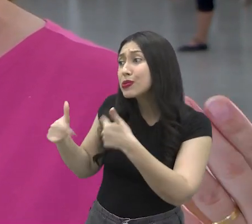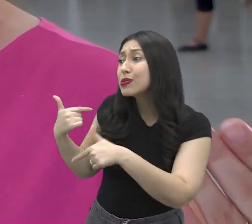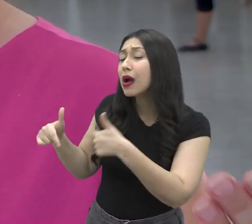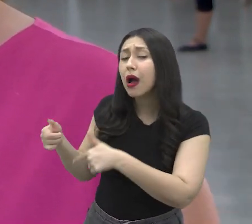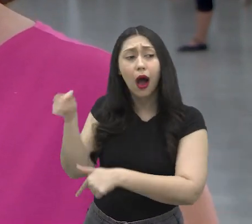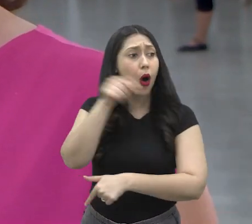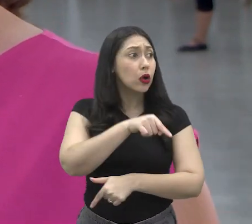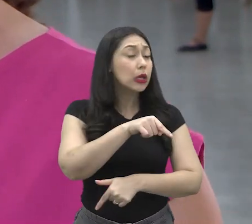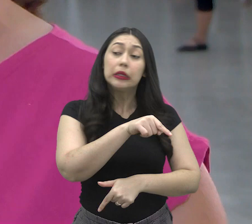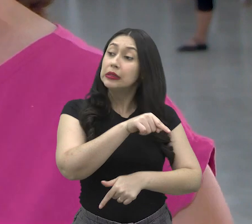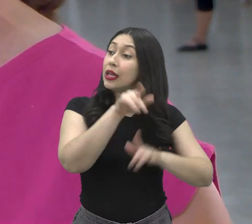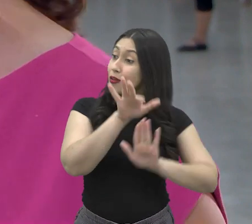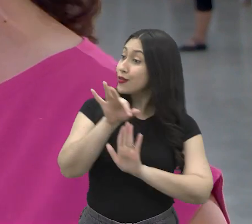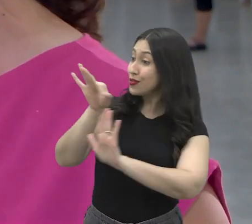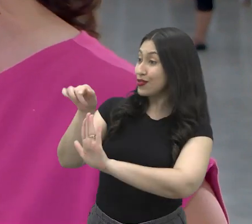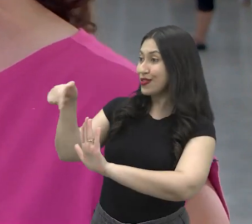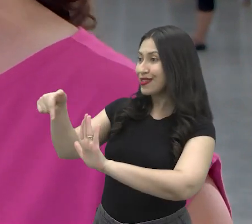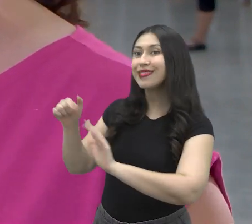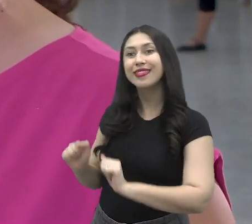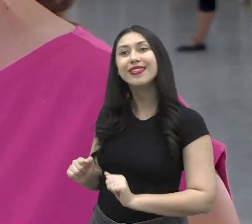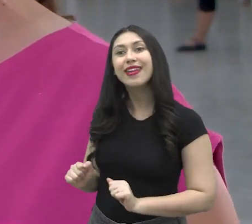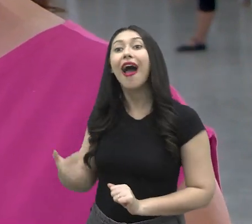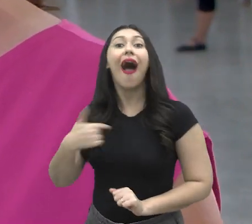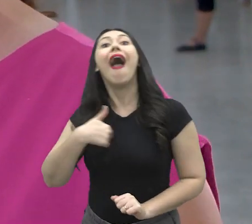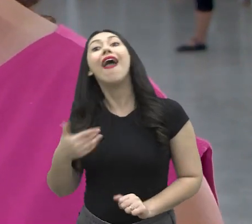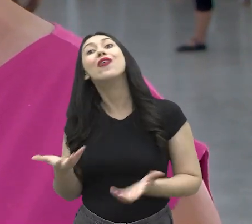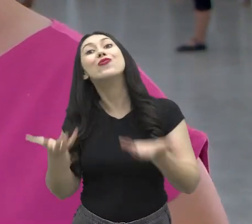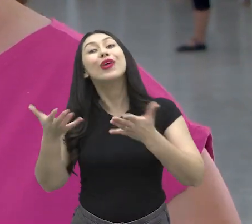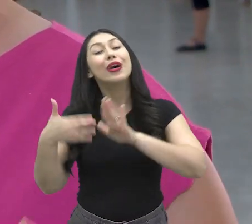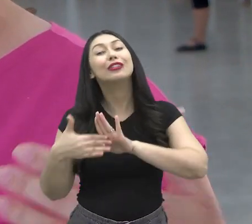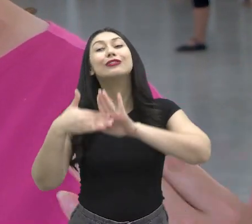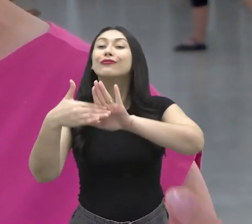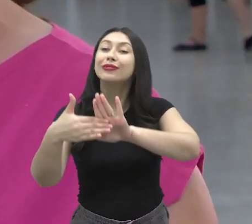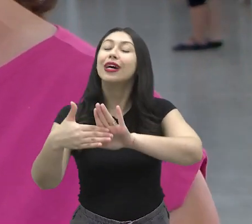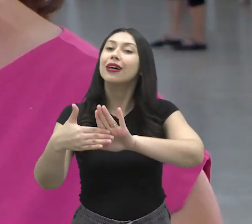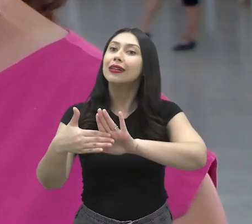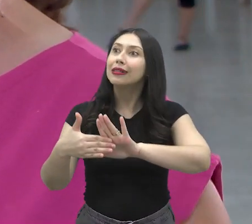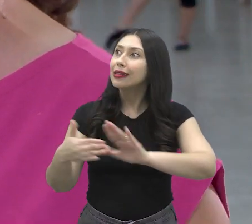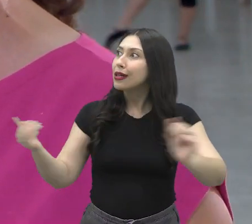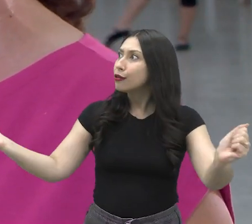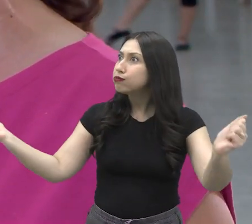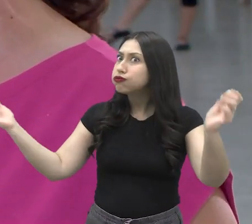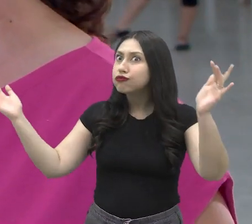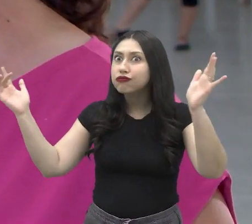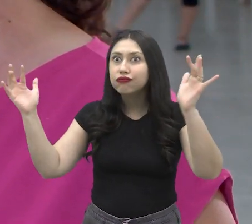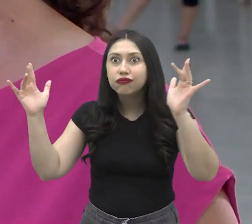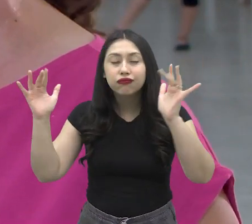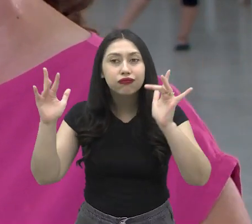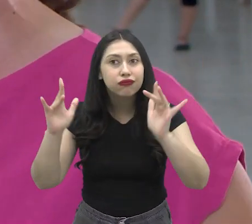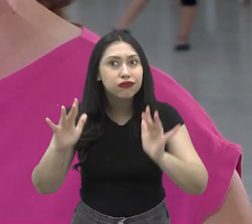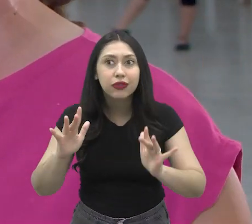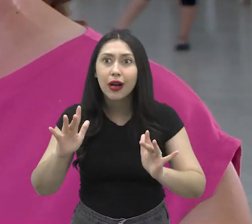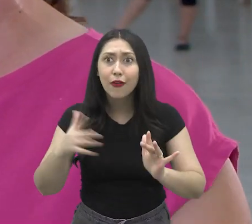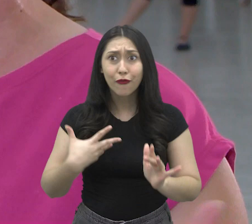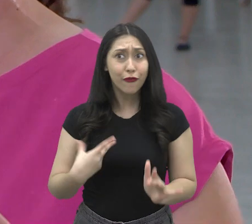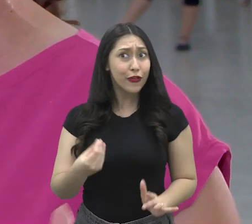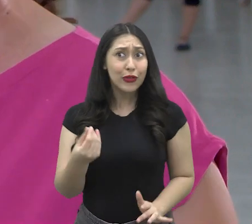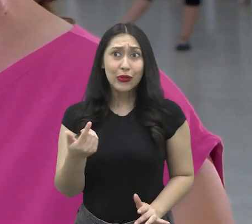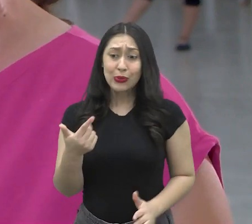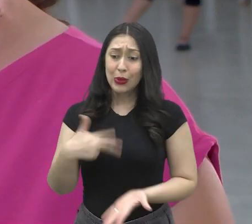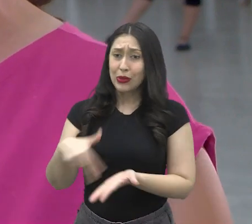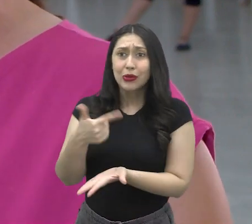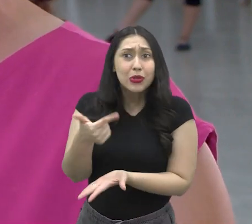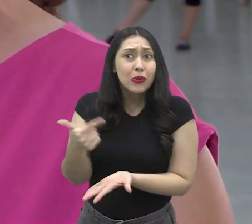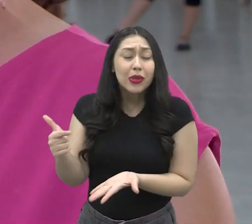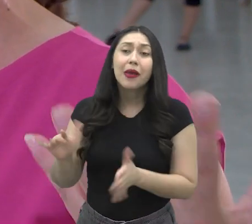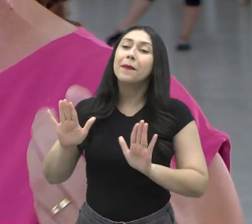uma mãe que precisava de um emprego, uma outra mãe, olha, eu sei quem pode te ajudar. Eu vou para ajudar também aí no projeto. E acaba trazendo pessoas de fora que às